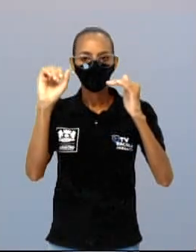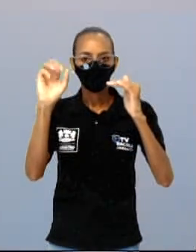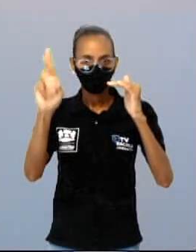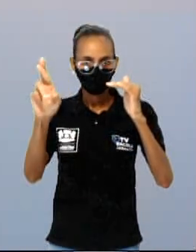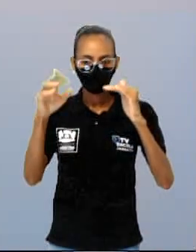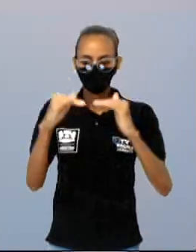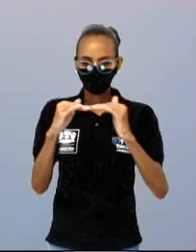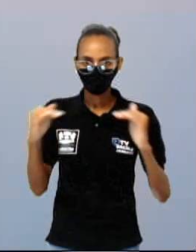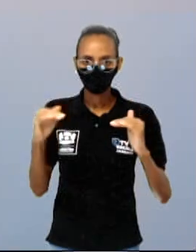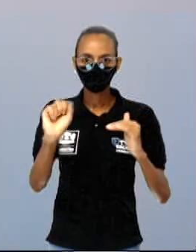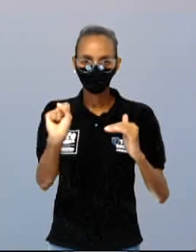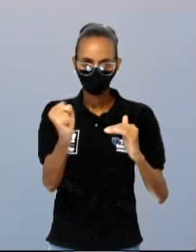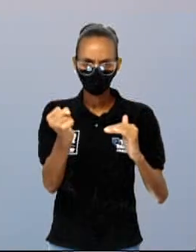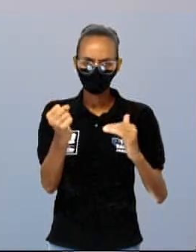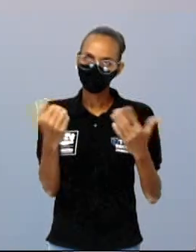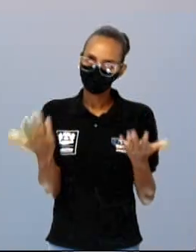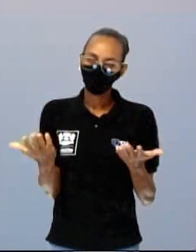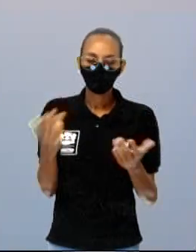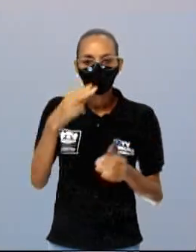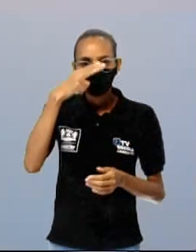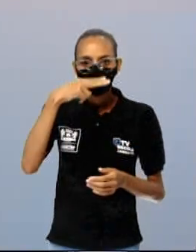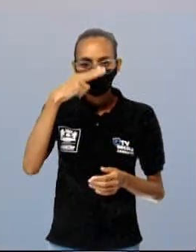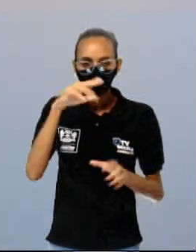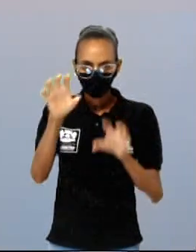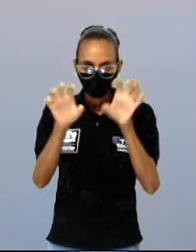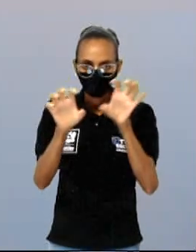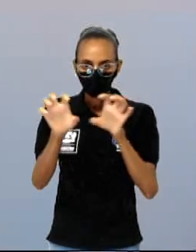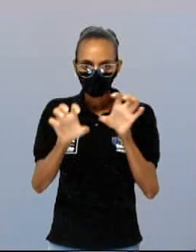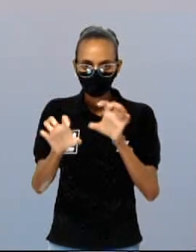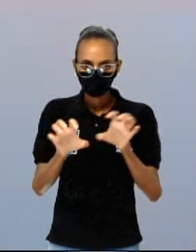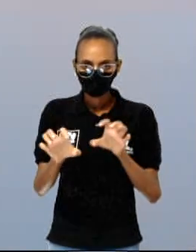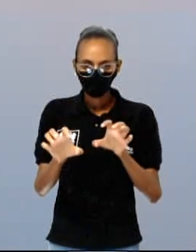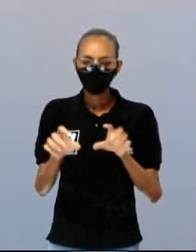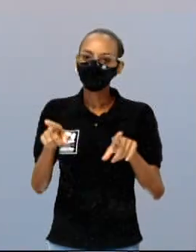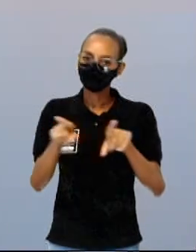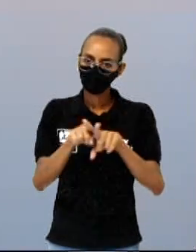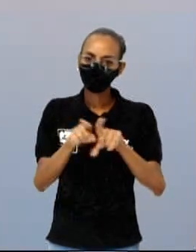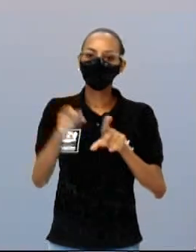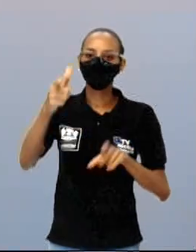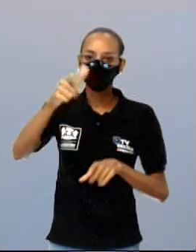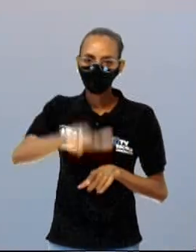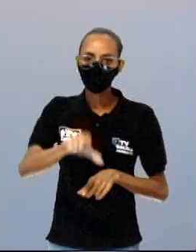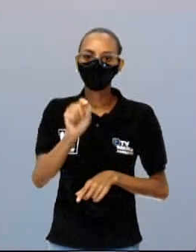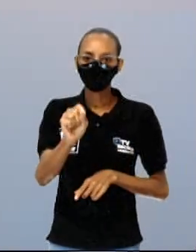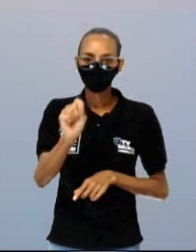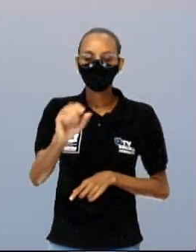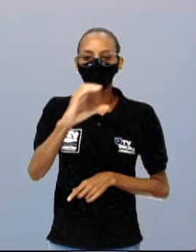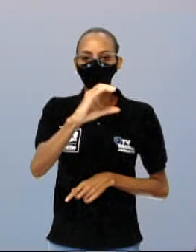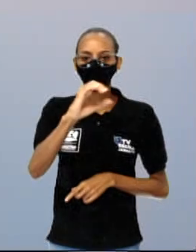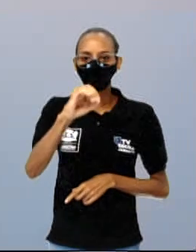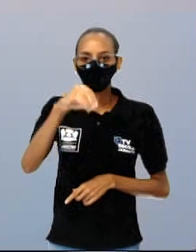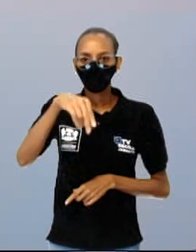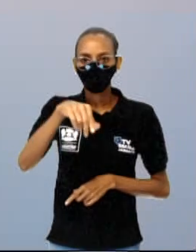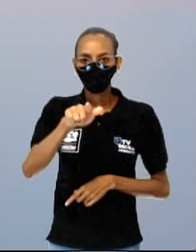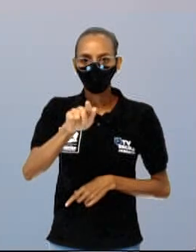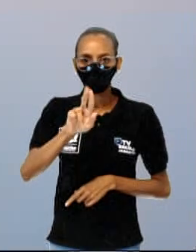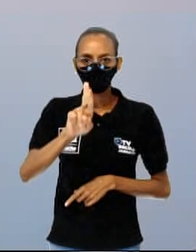mesma posição e são correspondentes, eles são o quê? Congruentes, ou seja,